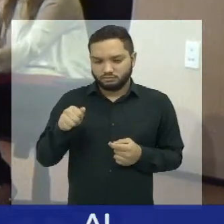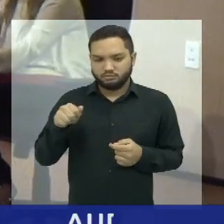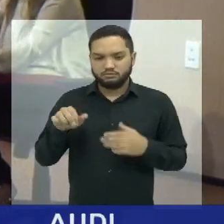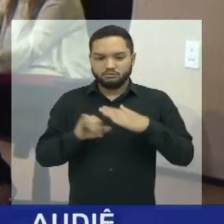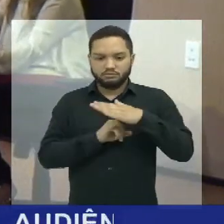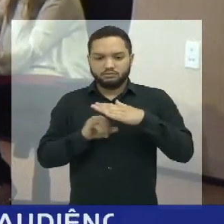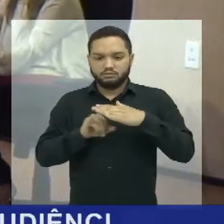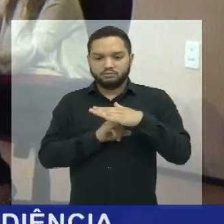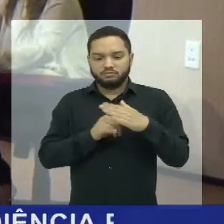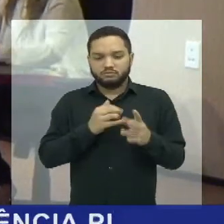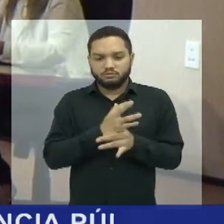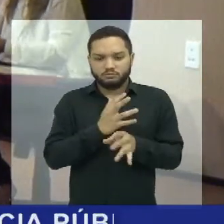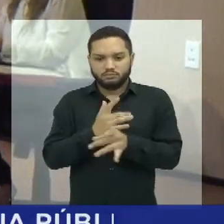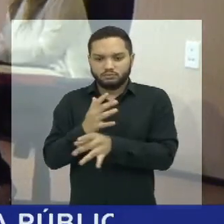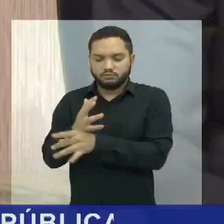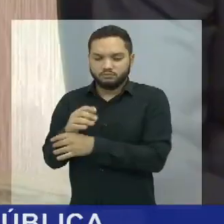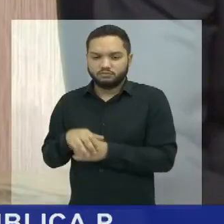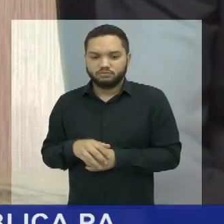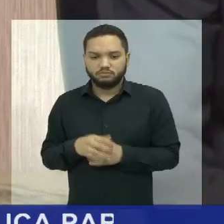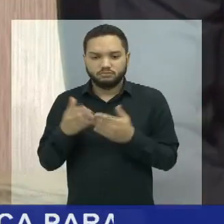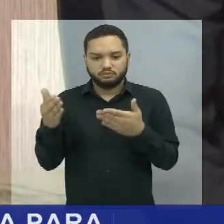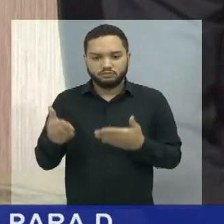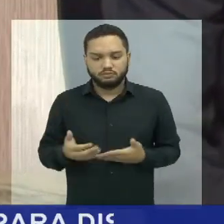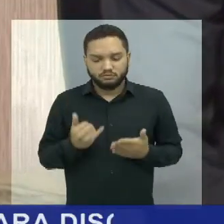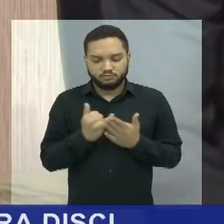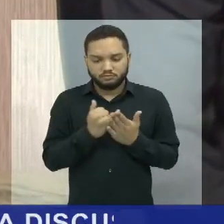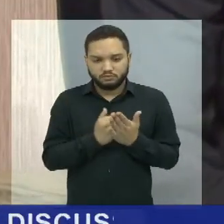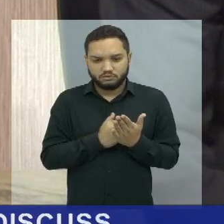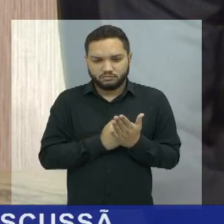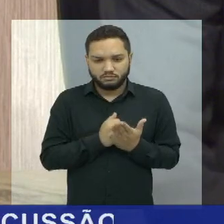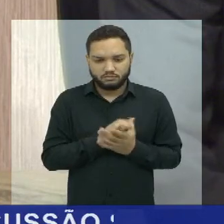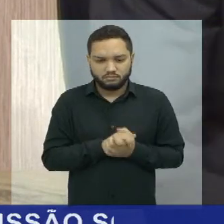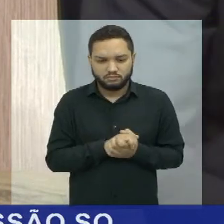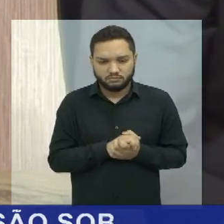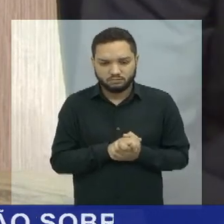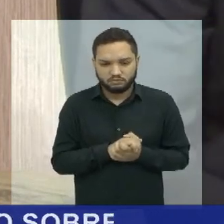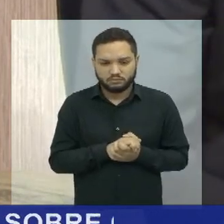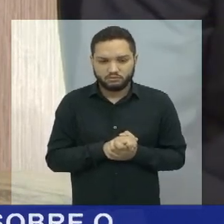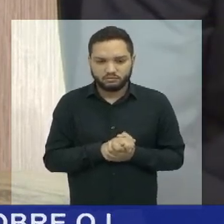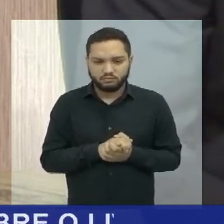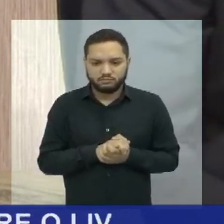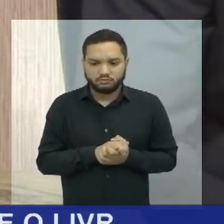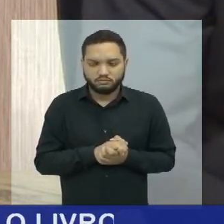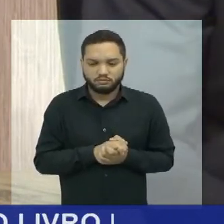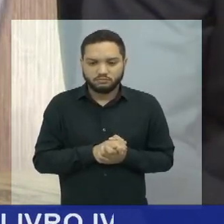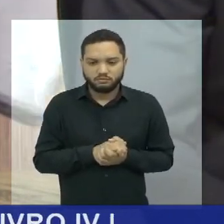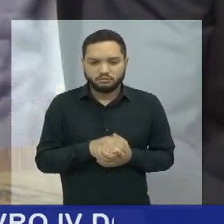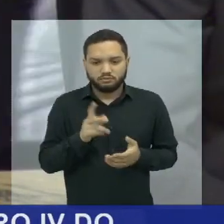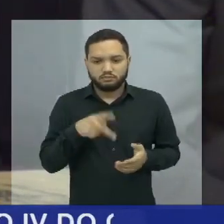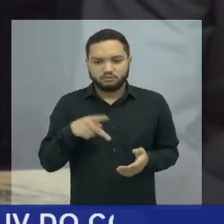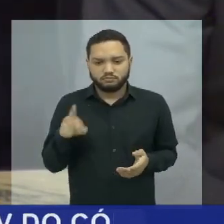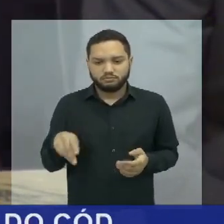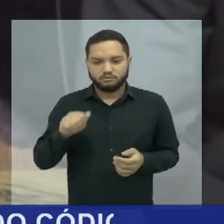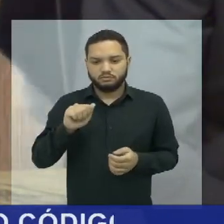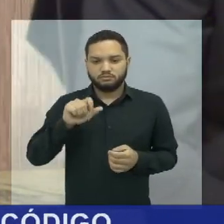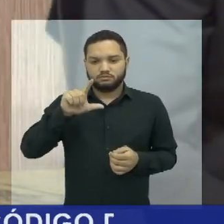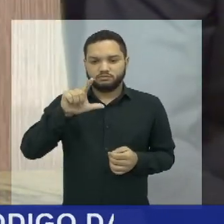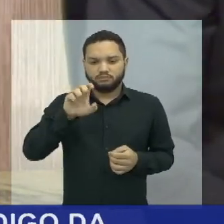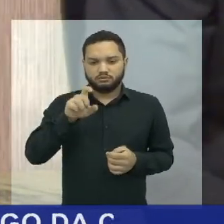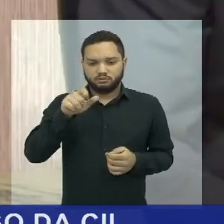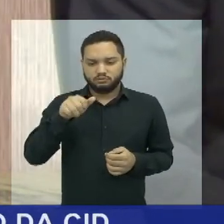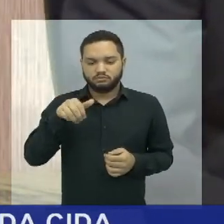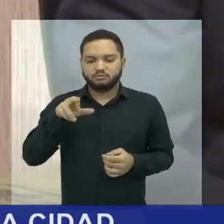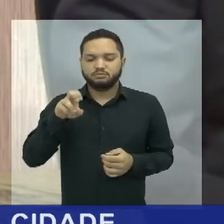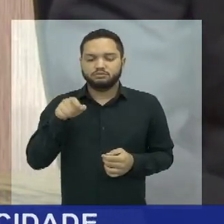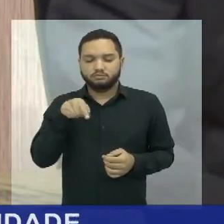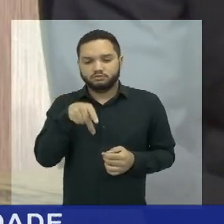Cidades. Próximo inscrito, professor Alexandre Lima,